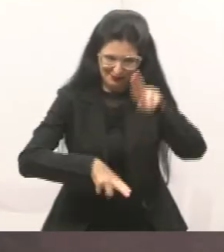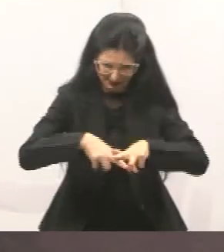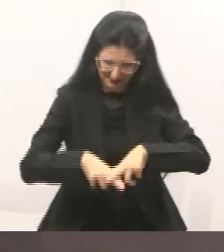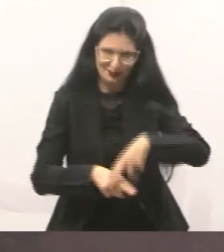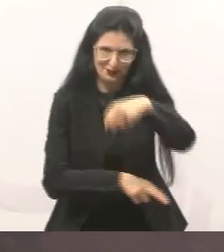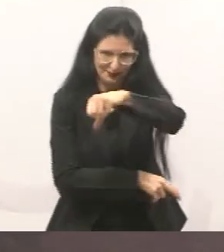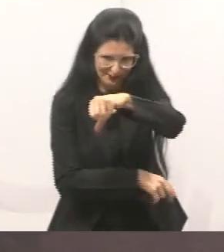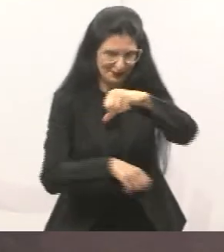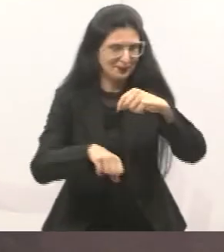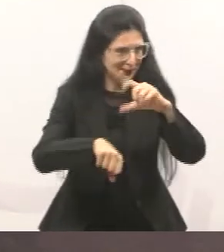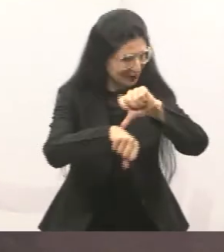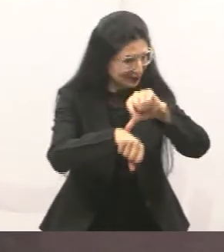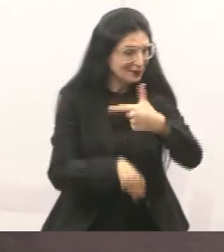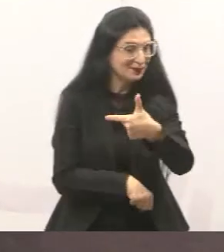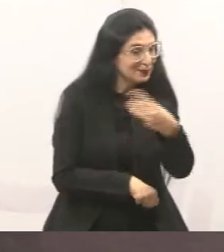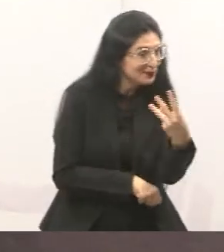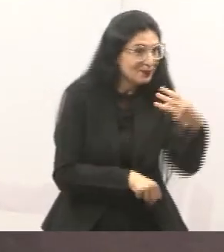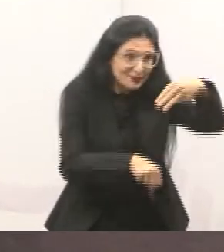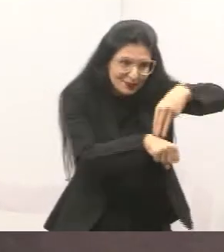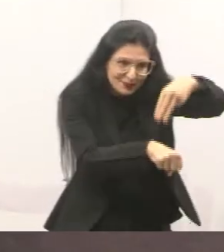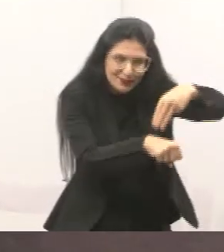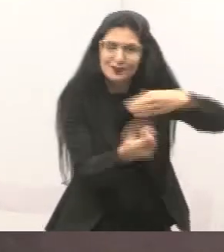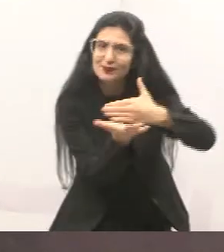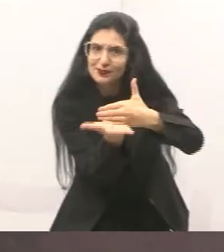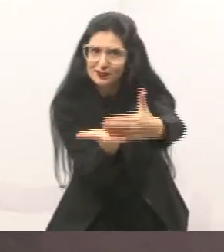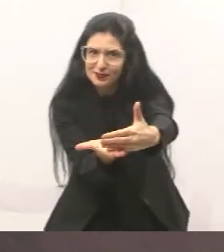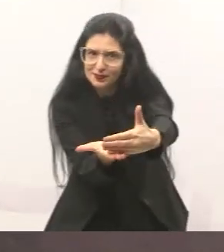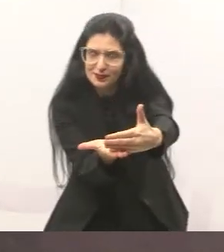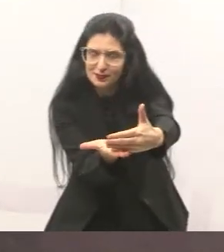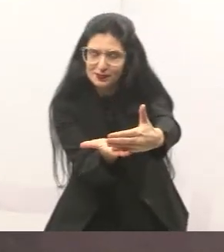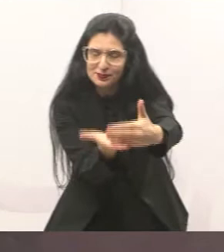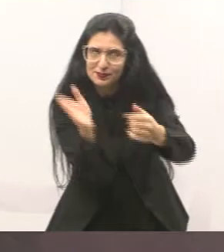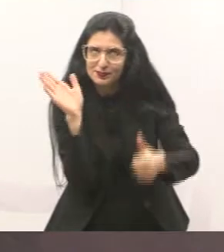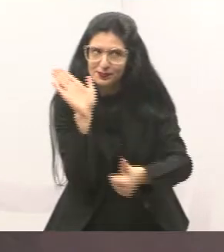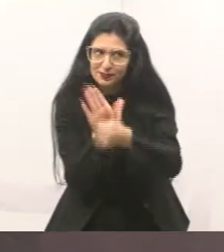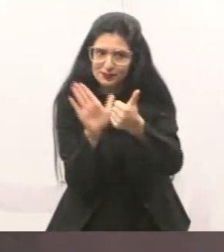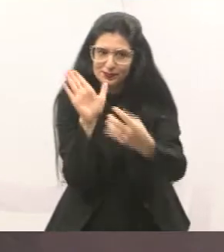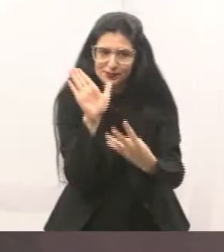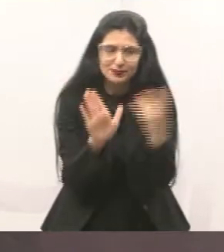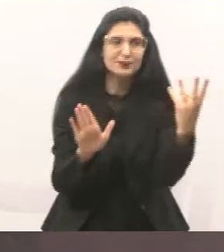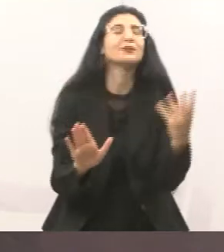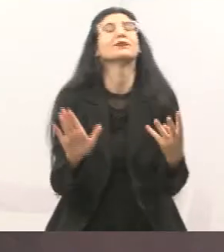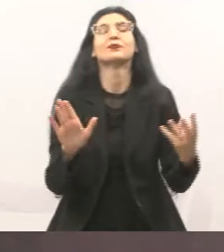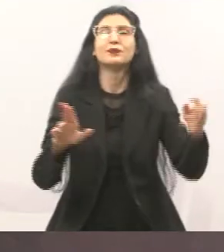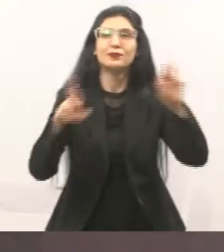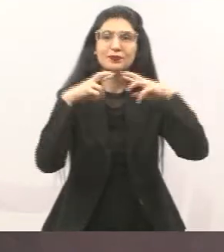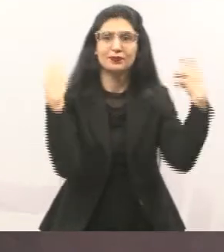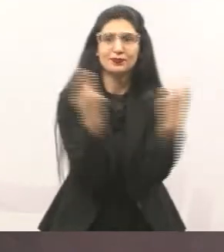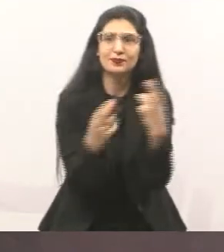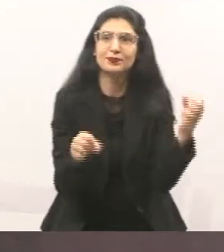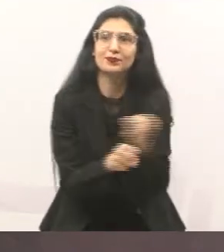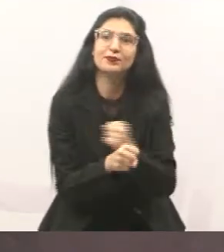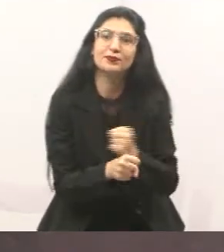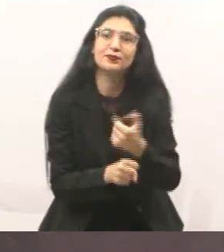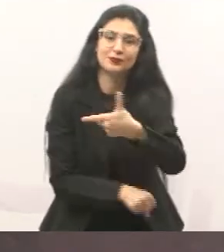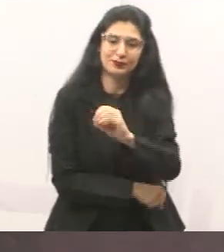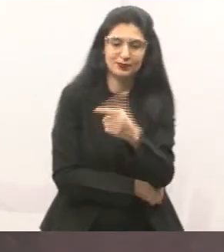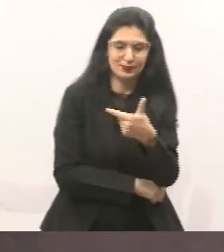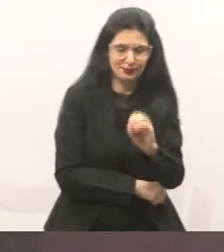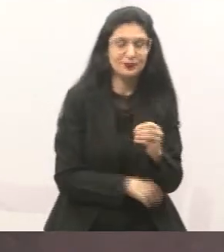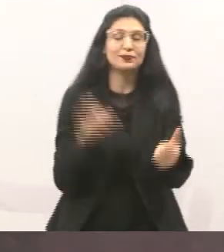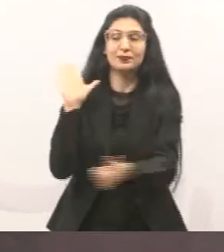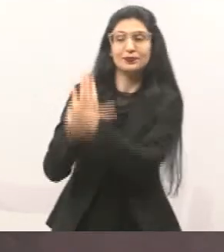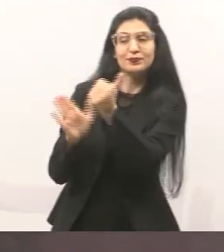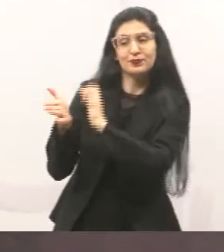às 9 horas e 23 minutos, para darmos início à 14ª sessão ordinária do ano de 2020, solicito ao